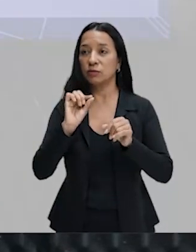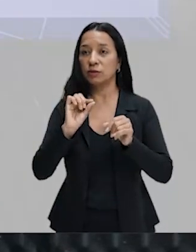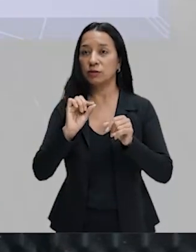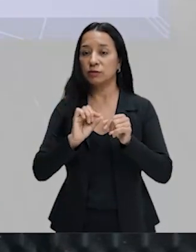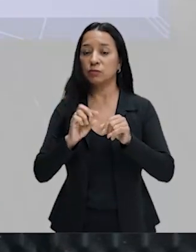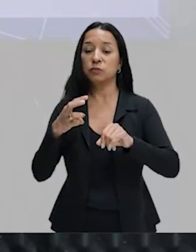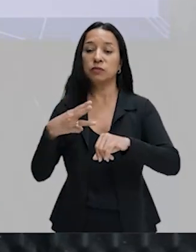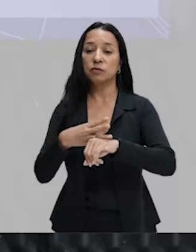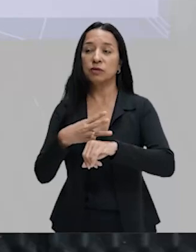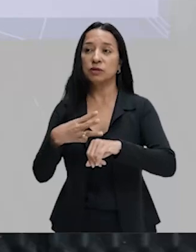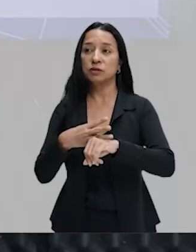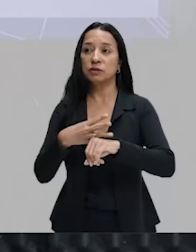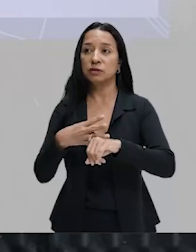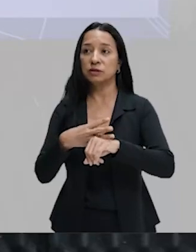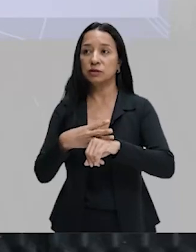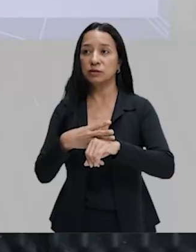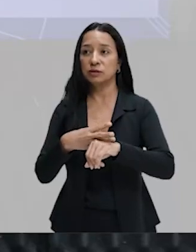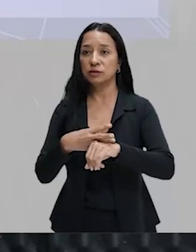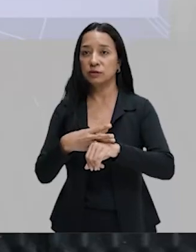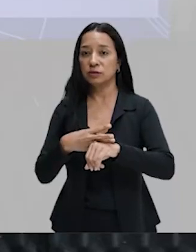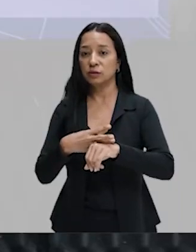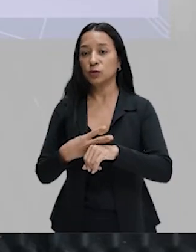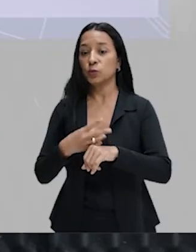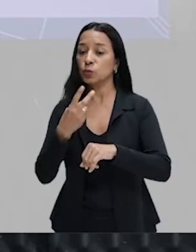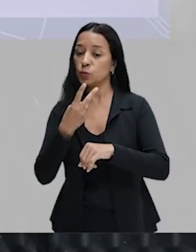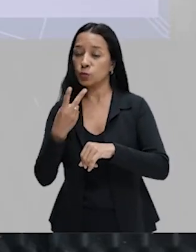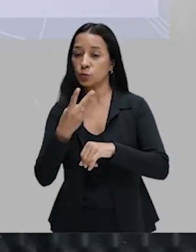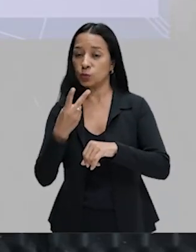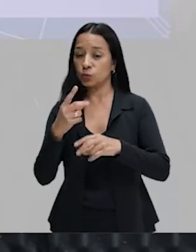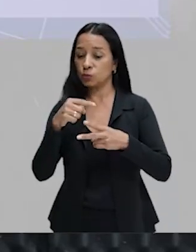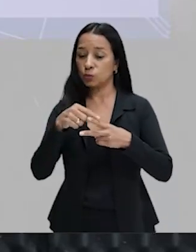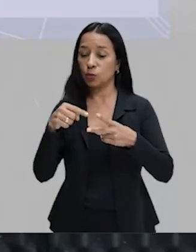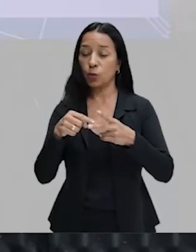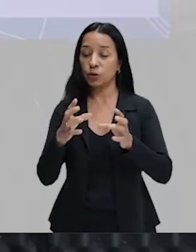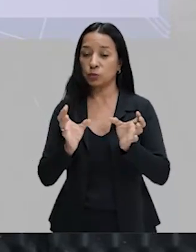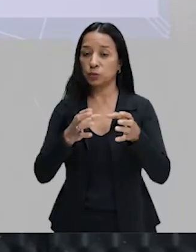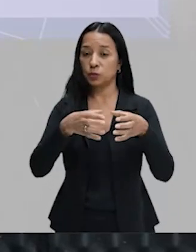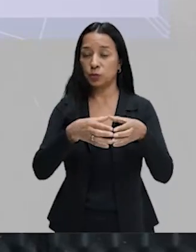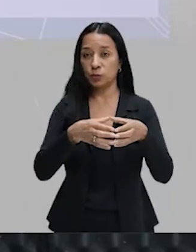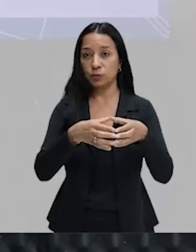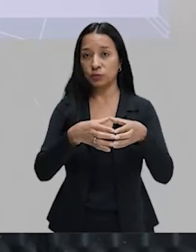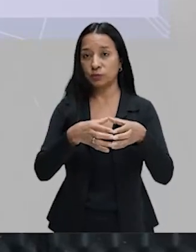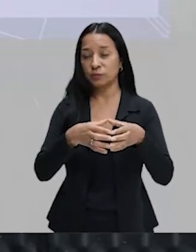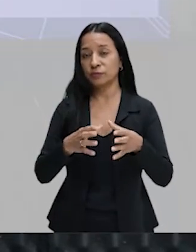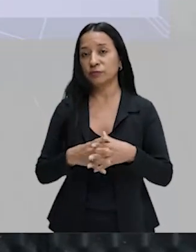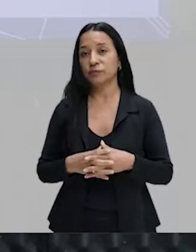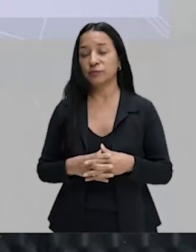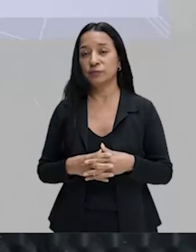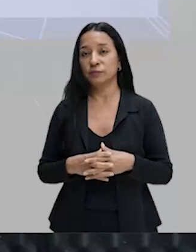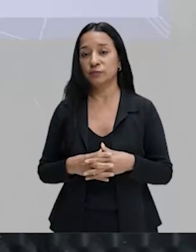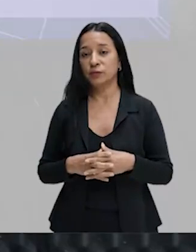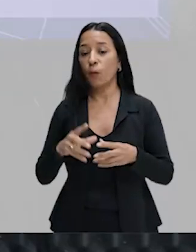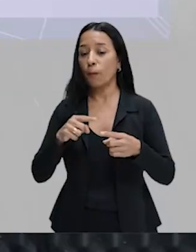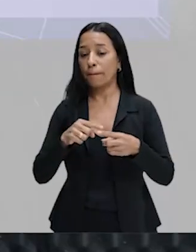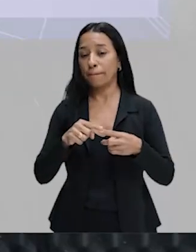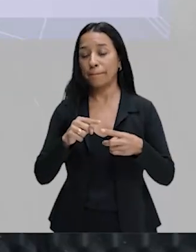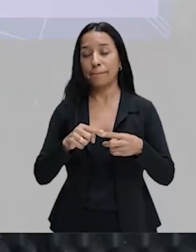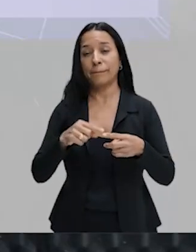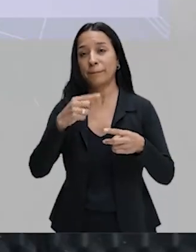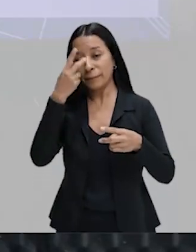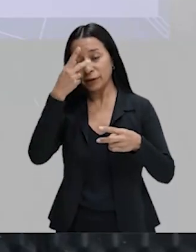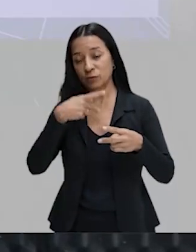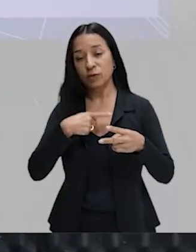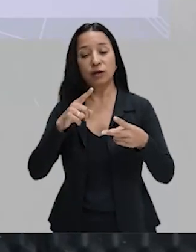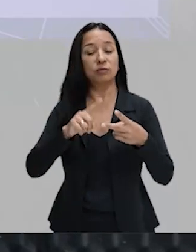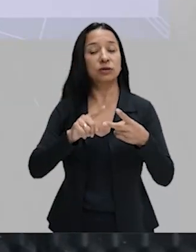o WhatsApp, duas contas, uma comercial e uma pessoal, dentro do mesmo smartphone. Isso é o resultado de um avanço tecnológico. Então,